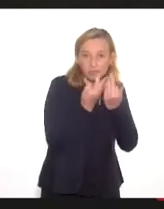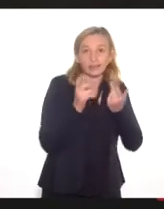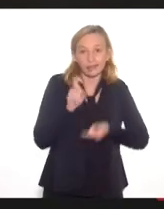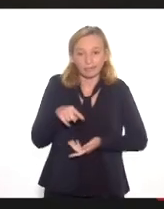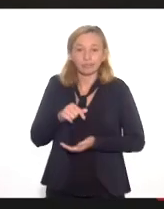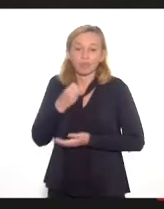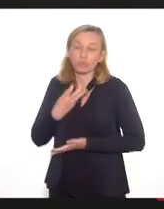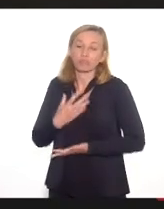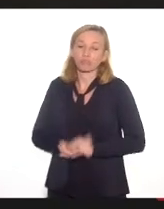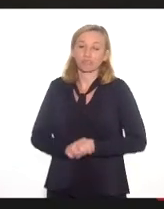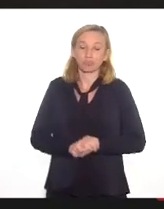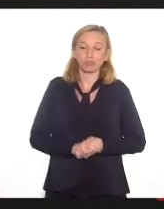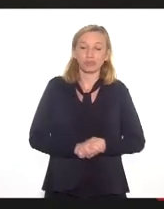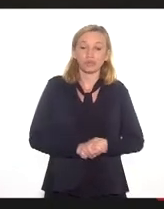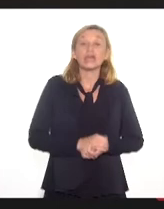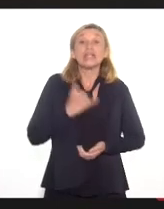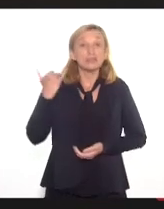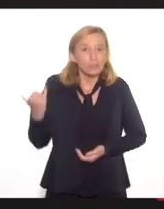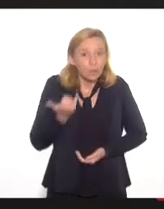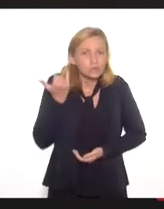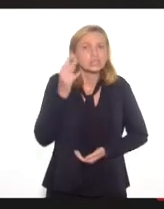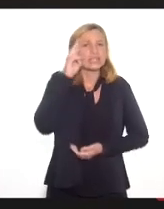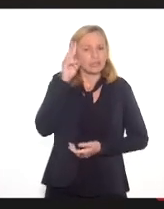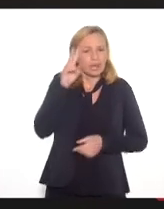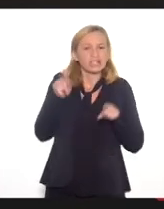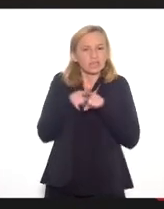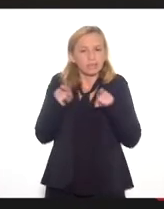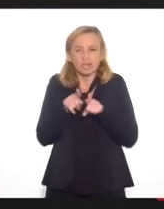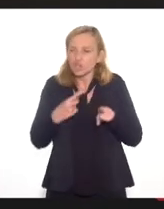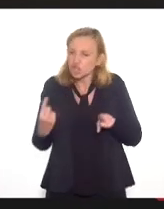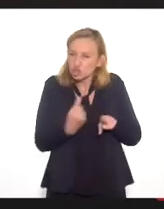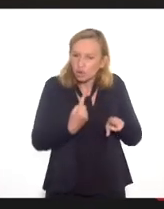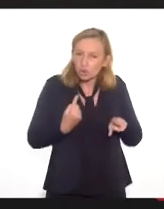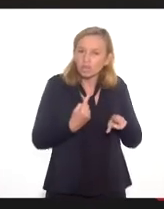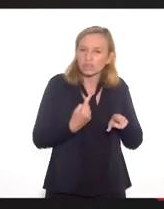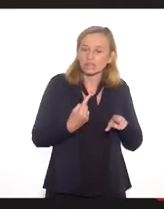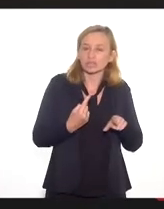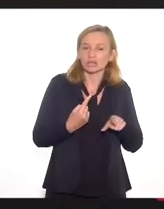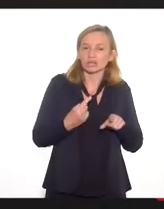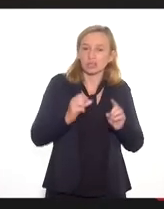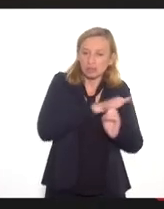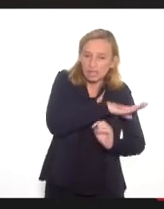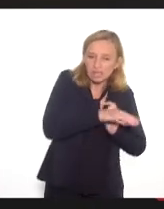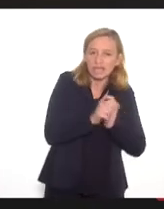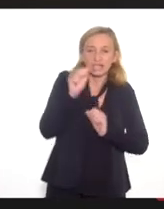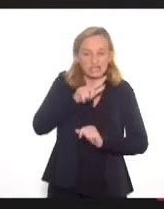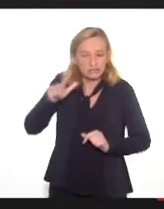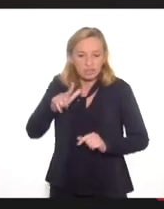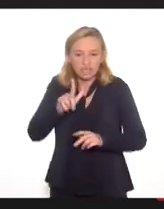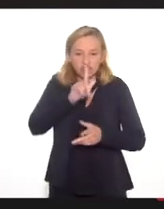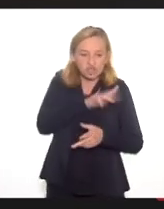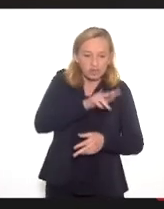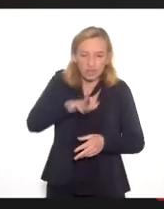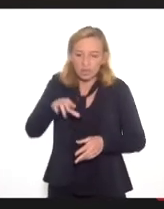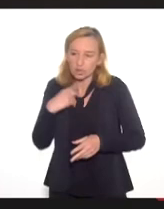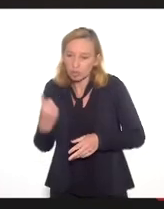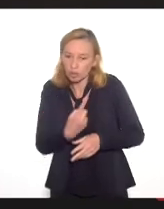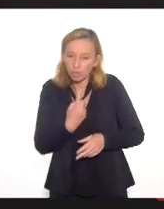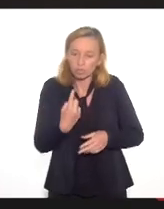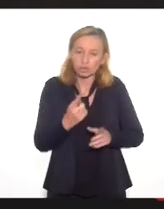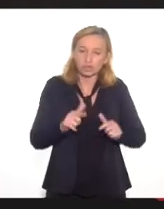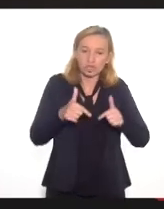bom é importante lembrar também que nós da sociedade civil nós o MST diversas outras entidades